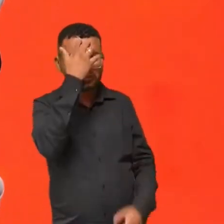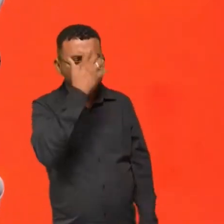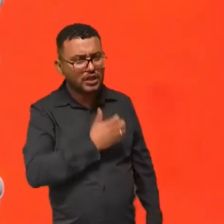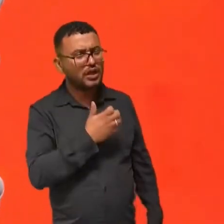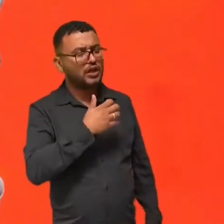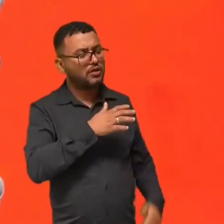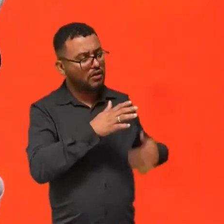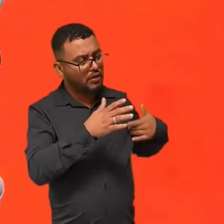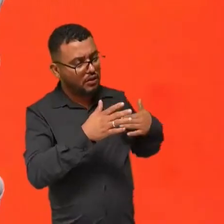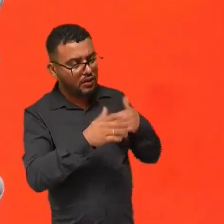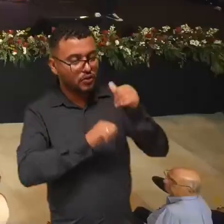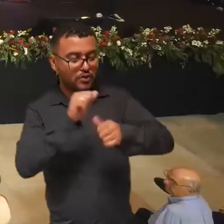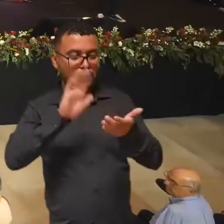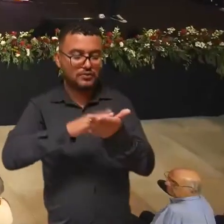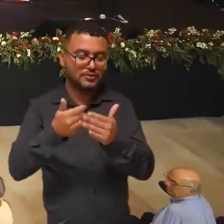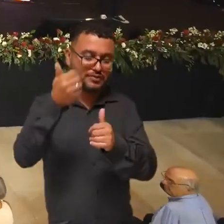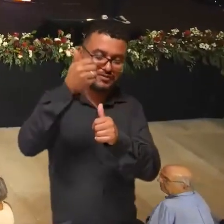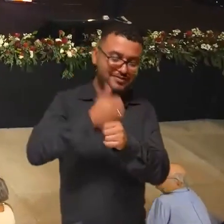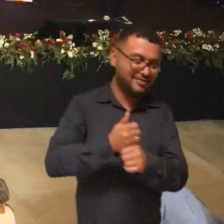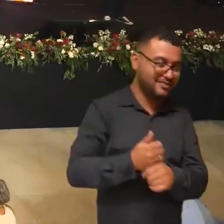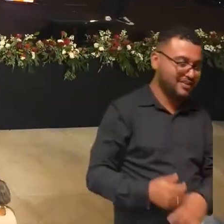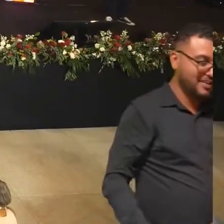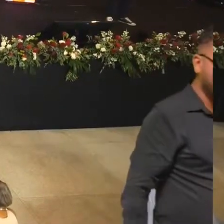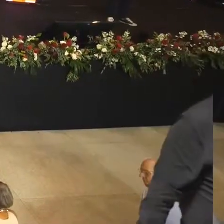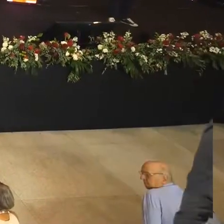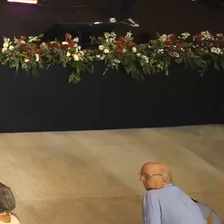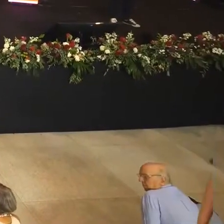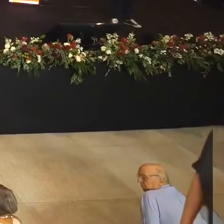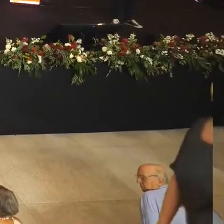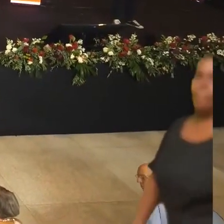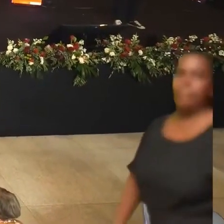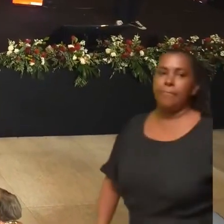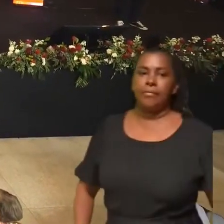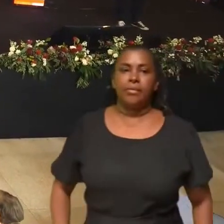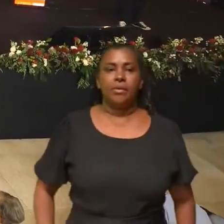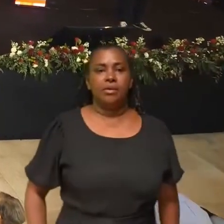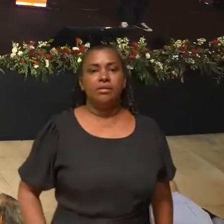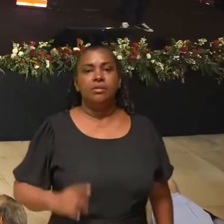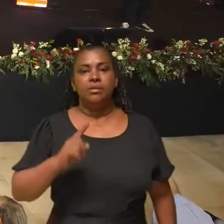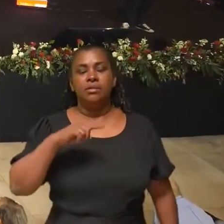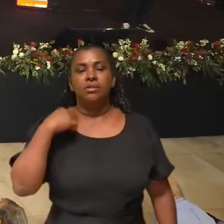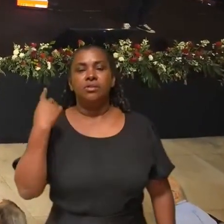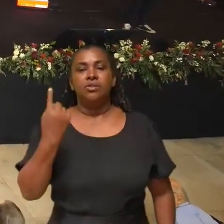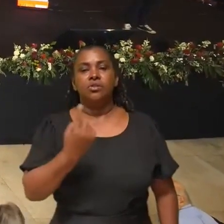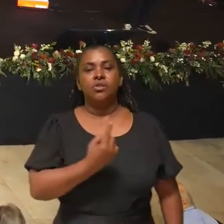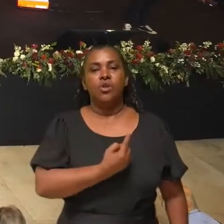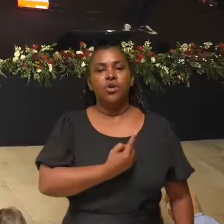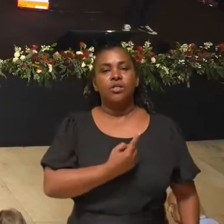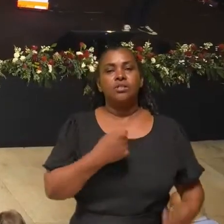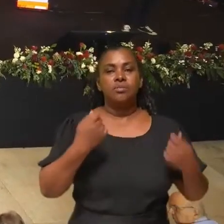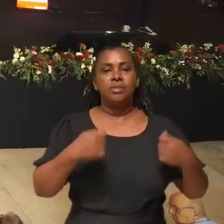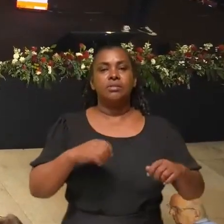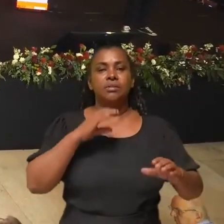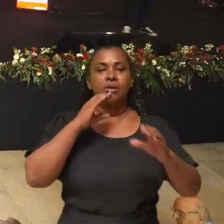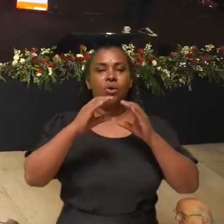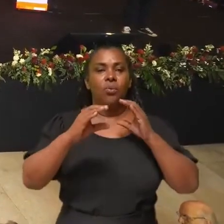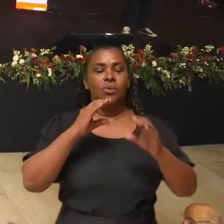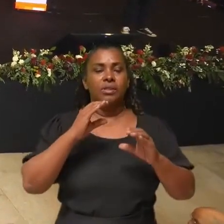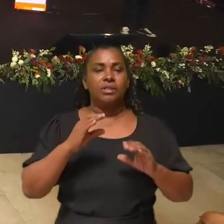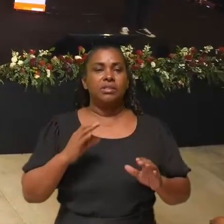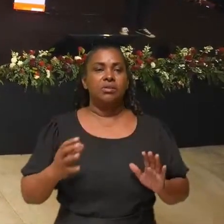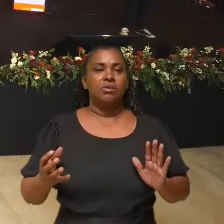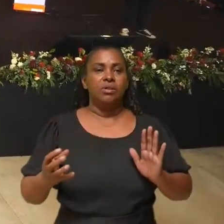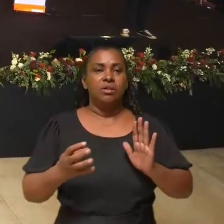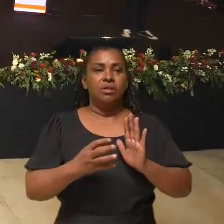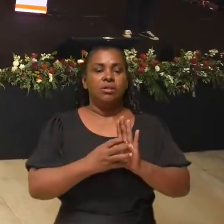públicas. A gente precisa que a comunicação faça parte, de fato, do governo, e não apenas divulgar evento,